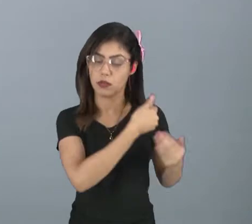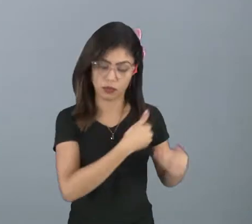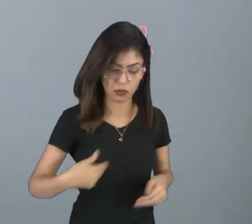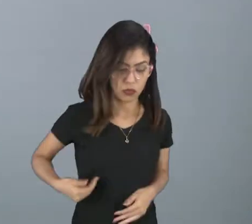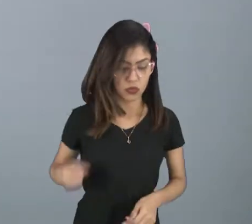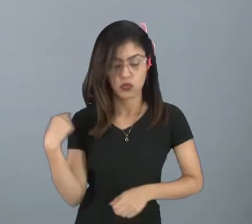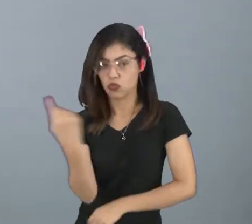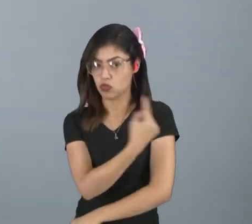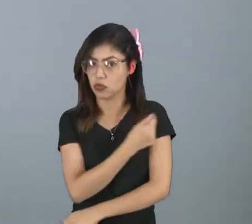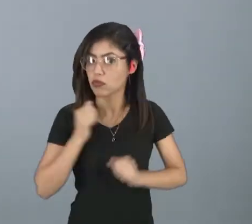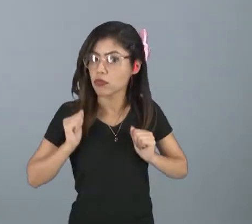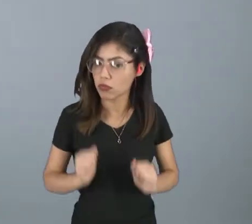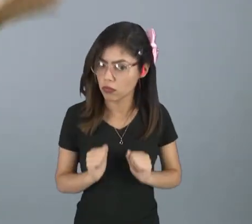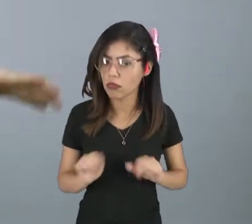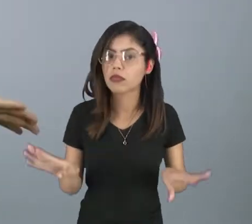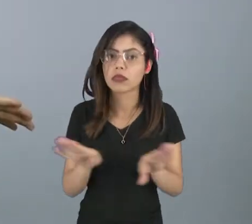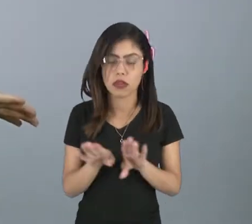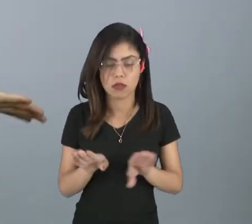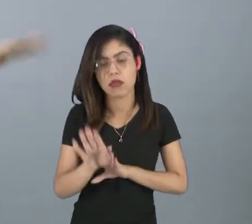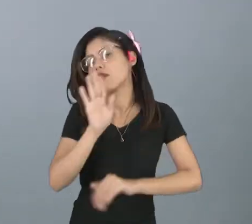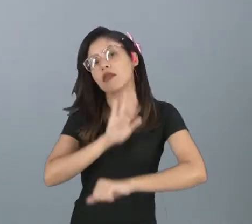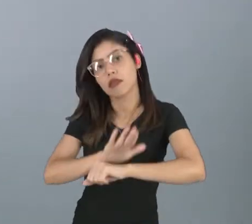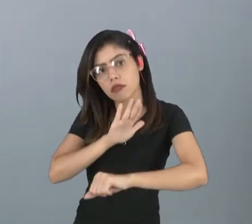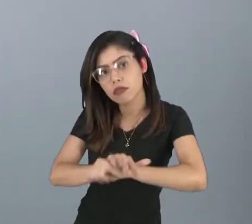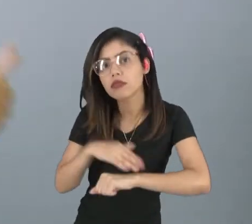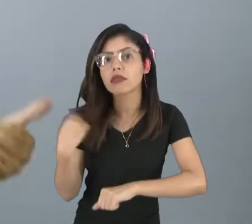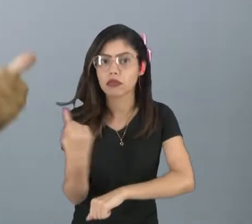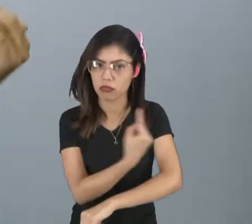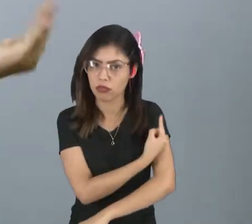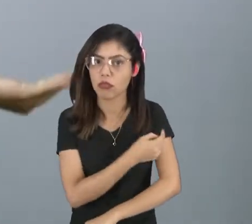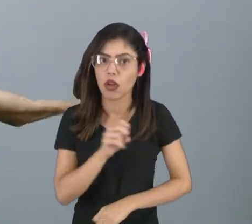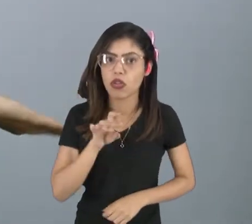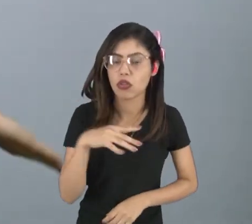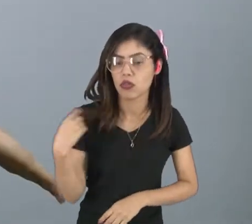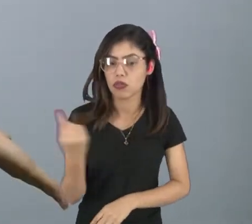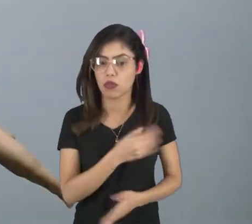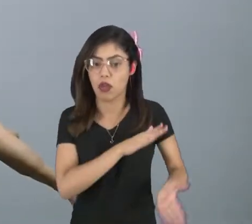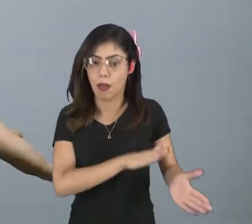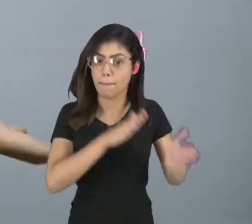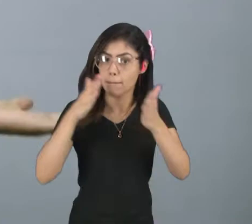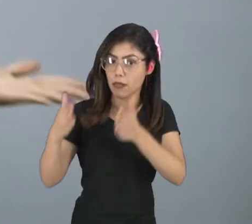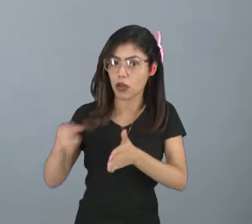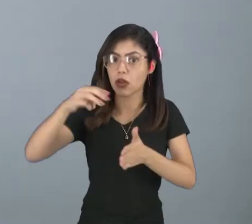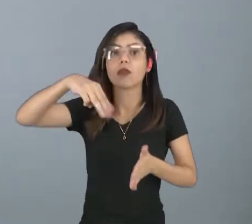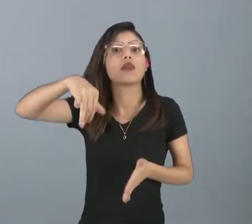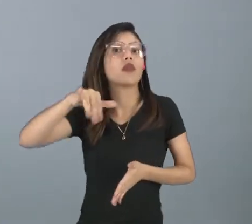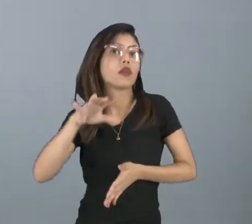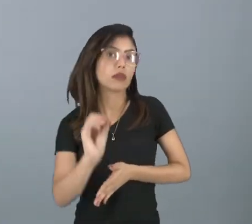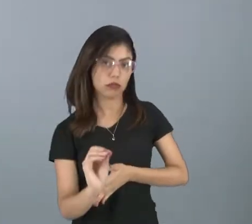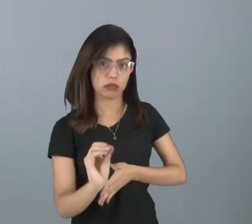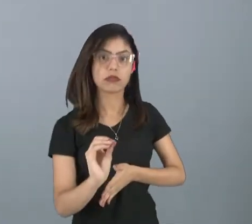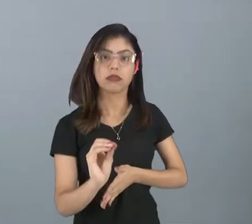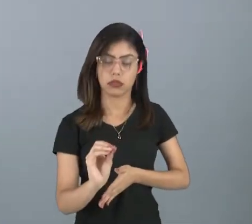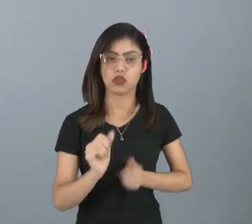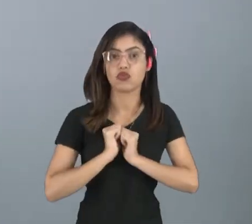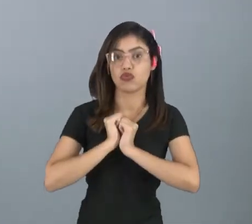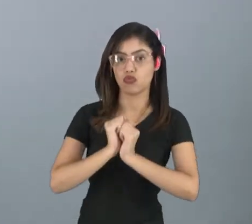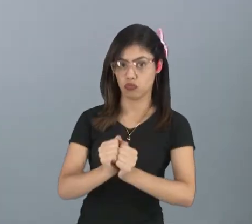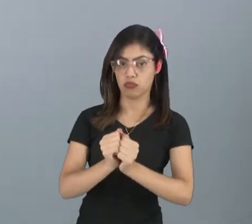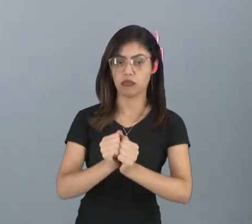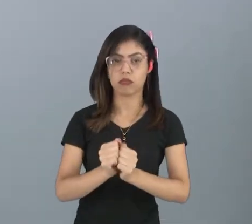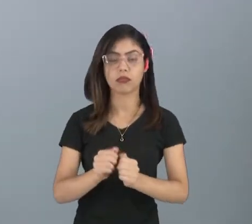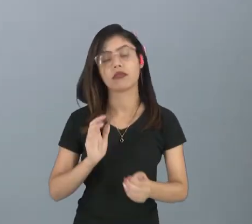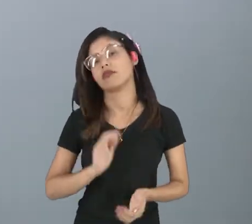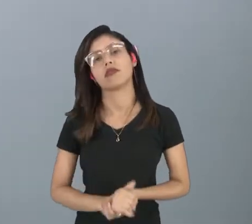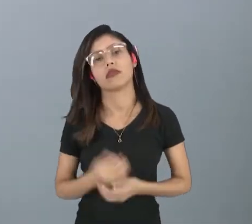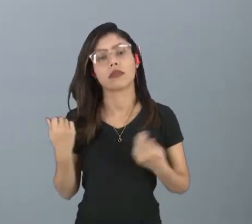também podemos fazer a nossa parte. Lembra daquilo que eu falei? Nós não somos a parte do meio ambiente. Nós fazemos parte dele, e como